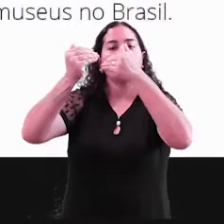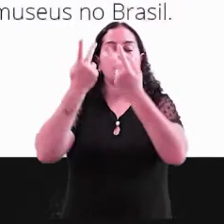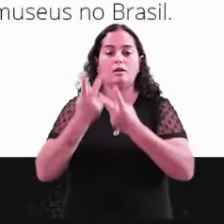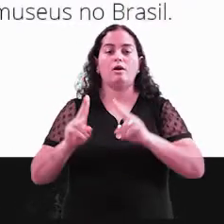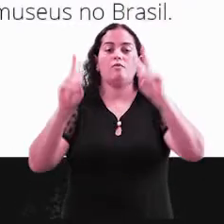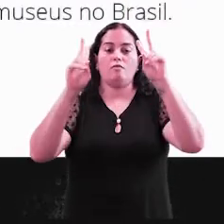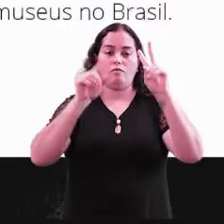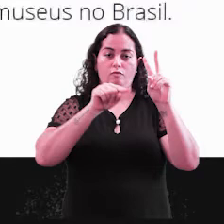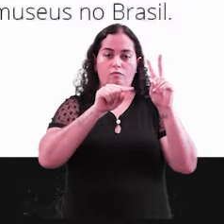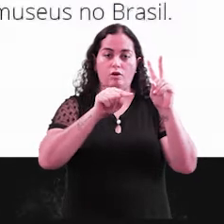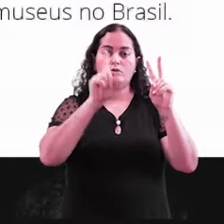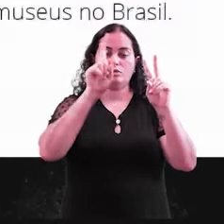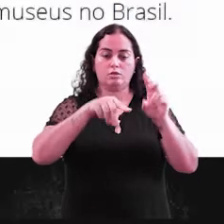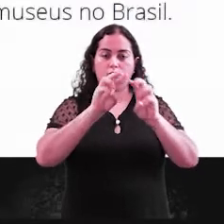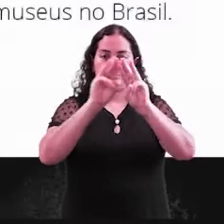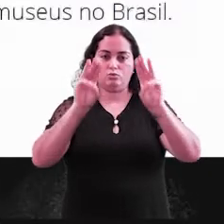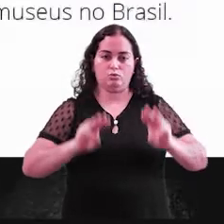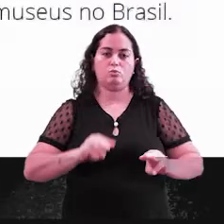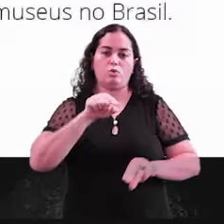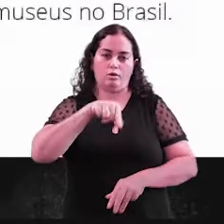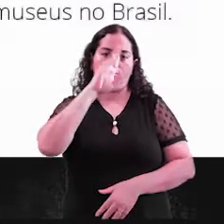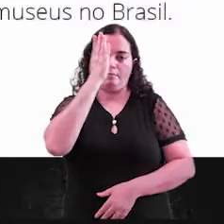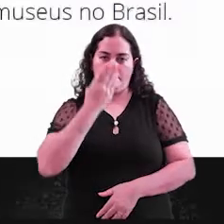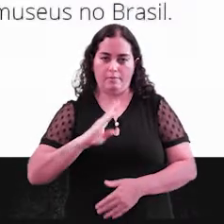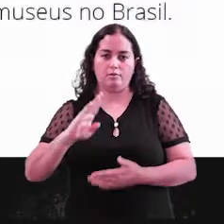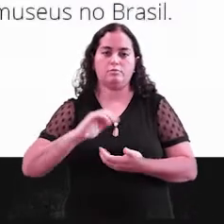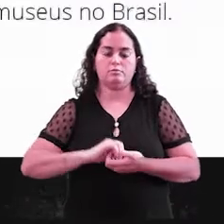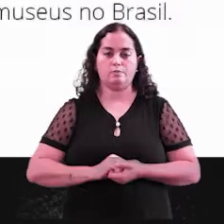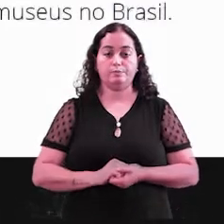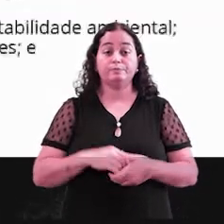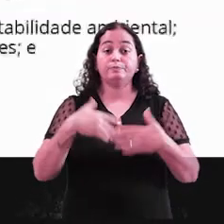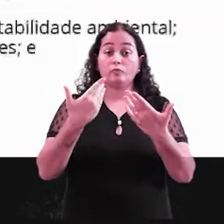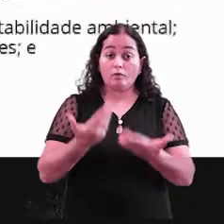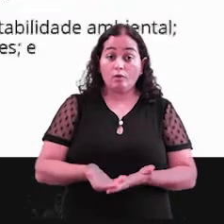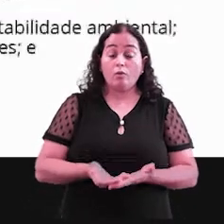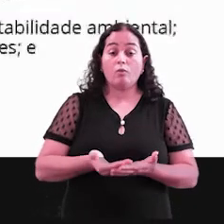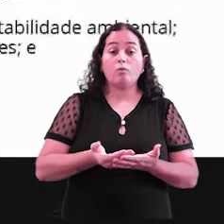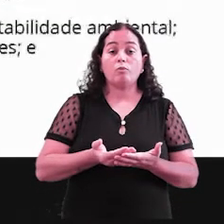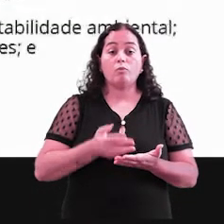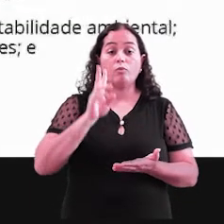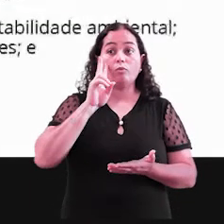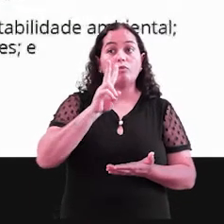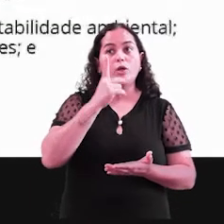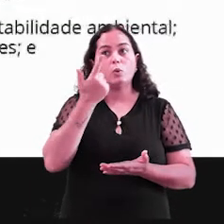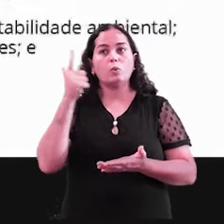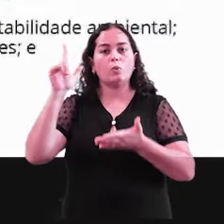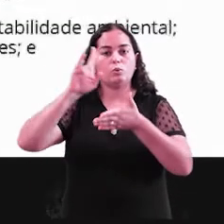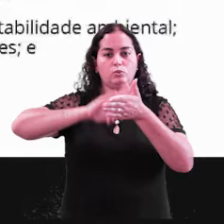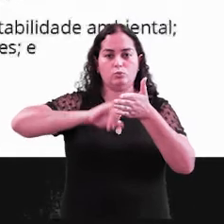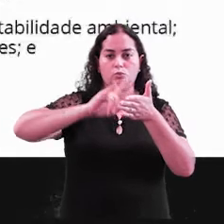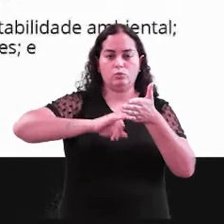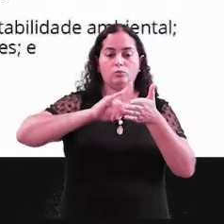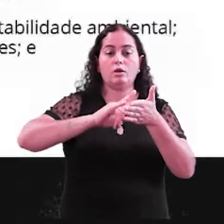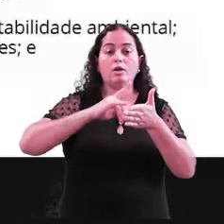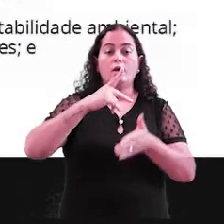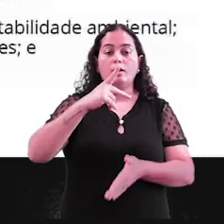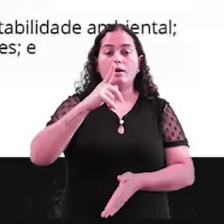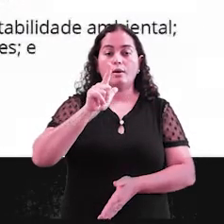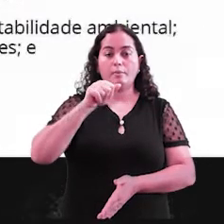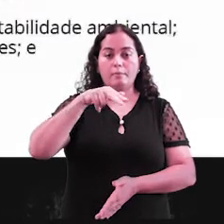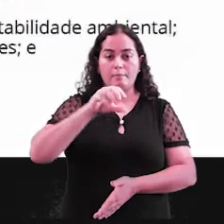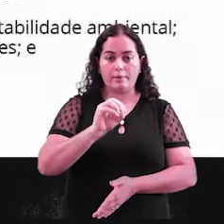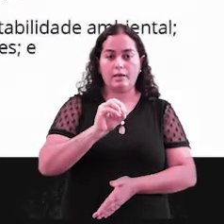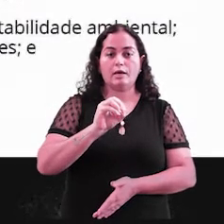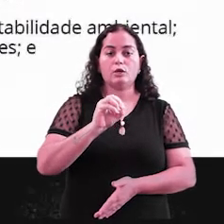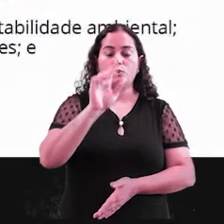à valorização dos museus no Brasil. Olhando para um outro documento, que é o Plano Nacional